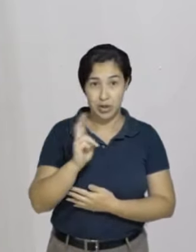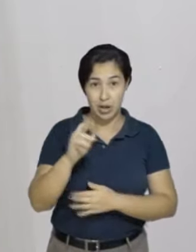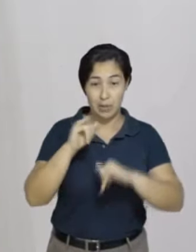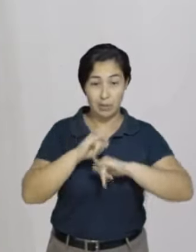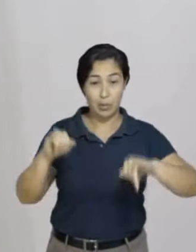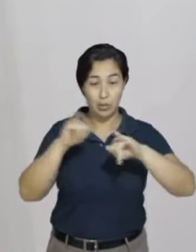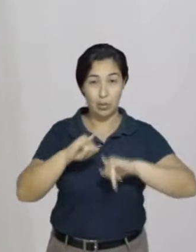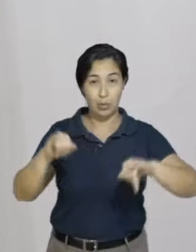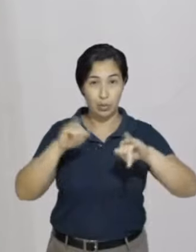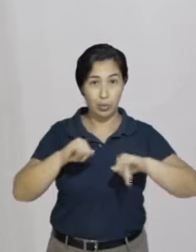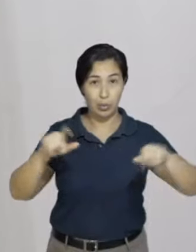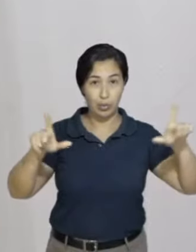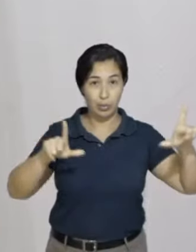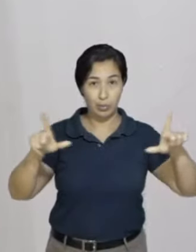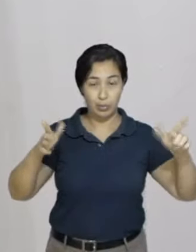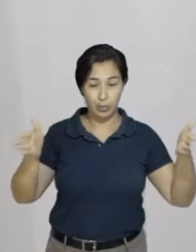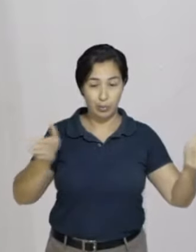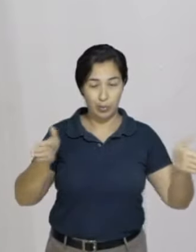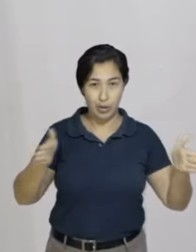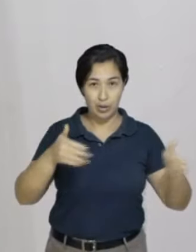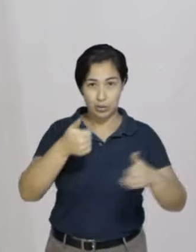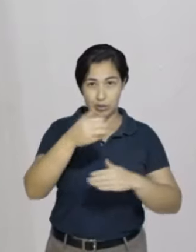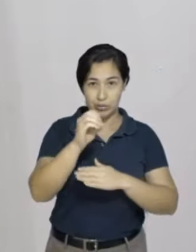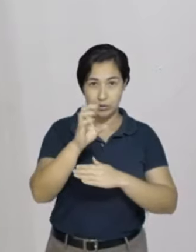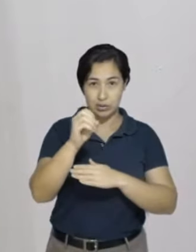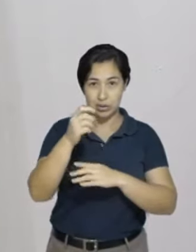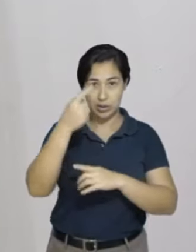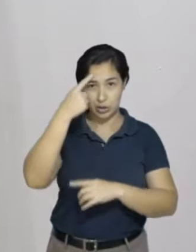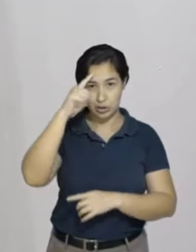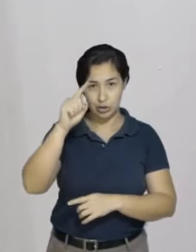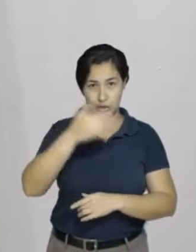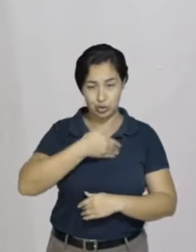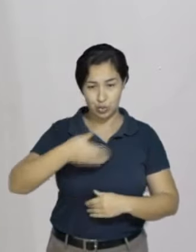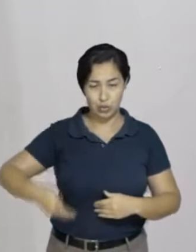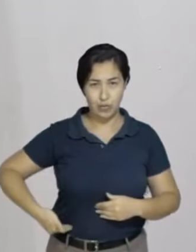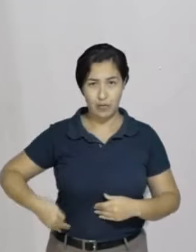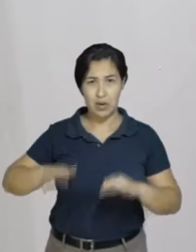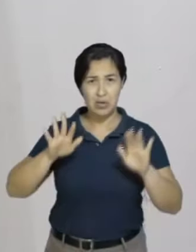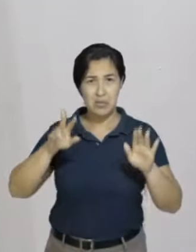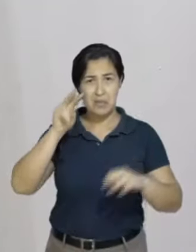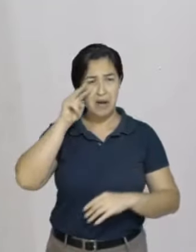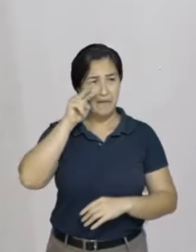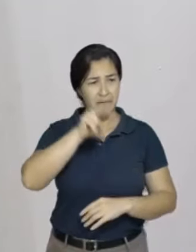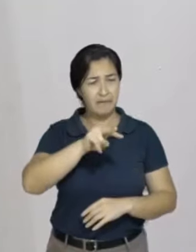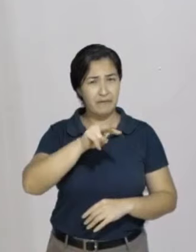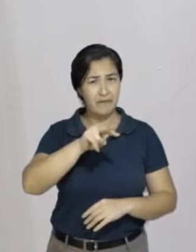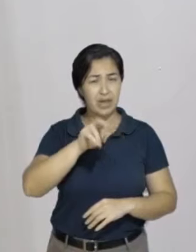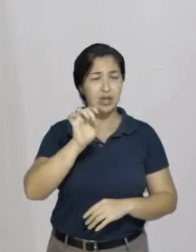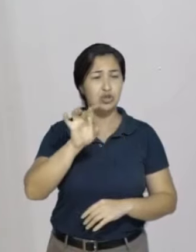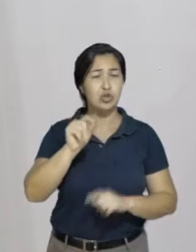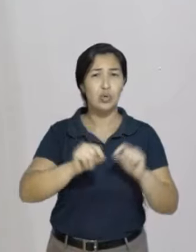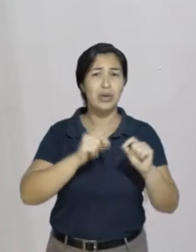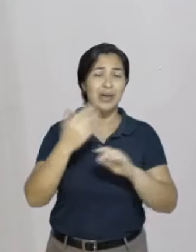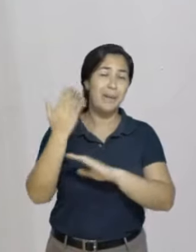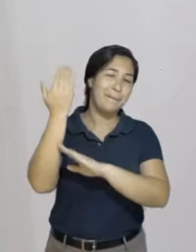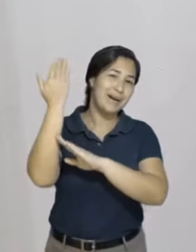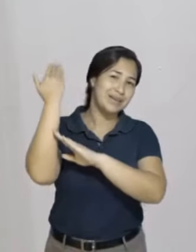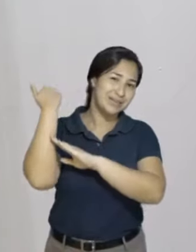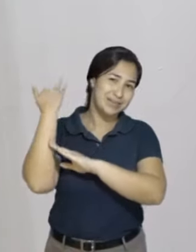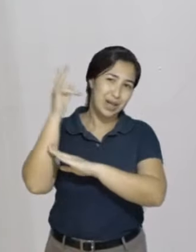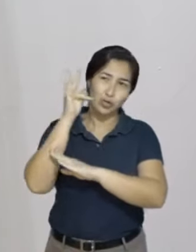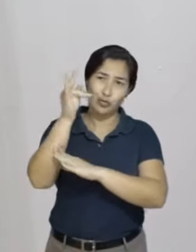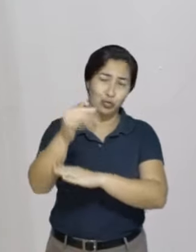de governo onde não se faz nada a não ser olhar no retrovisor do